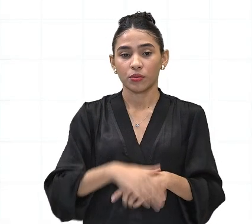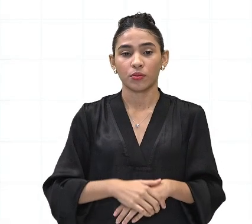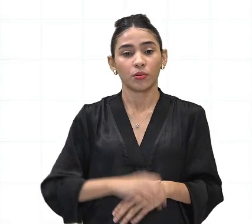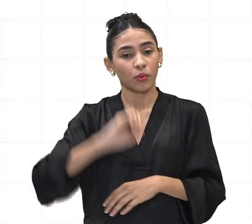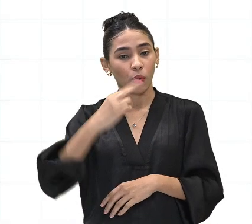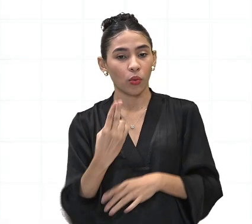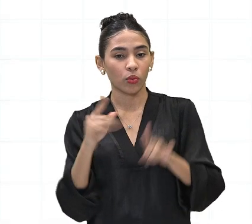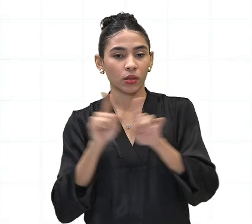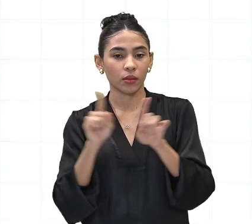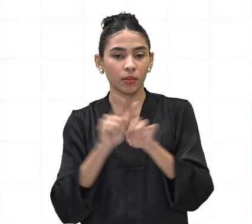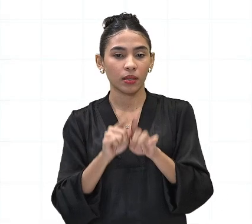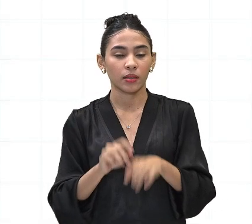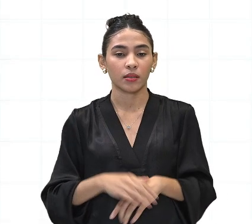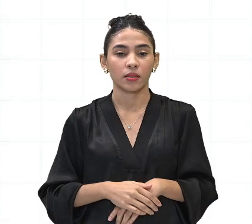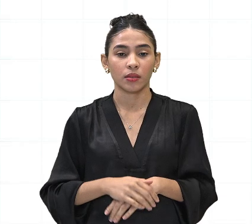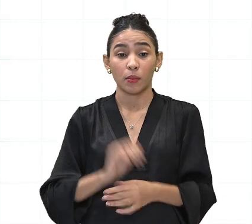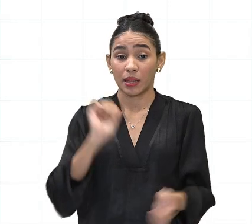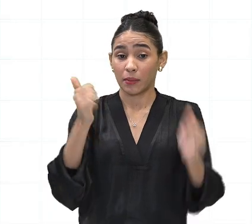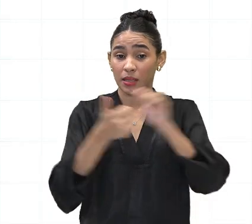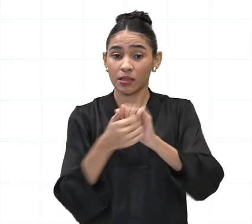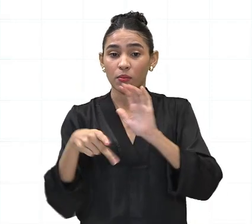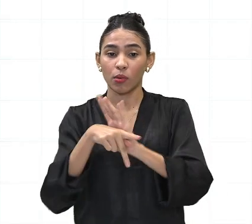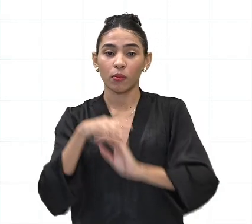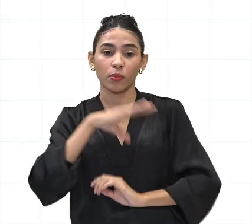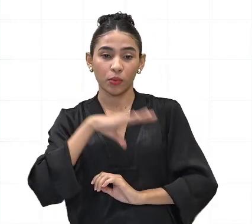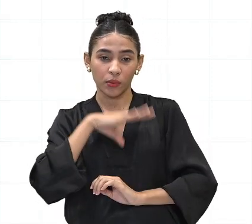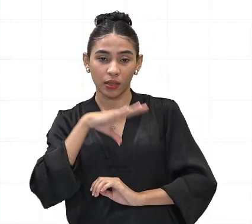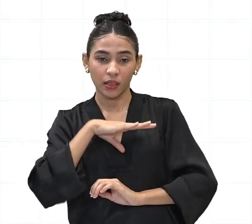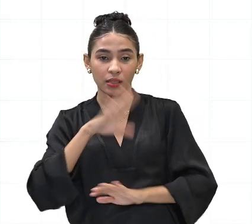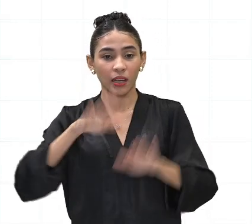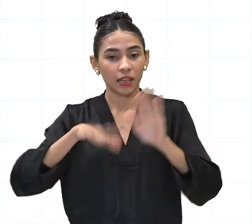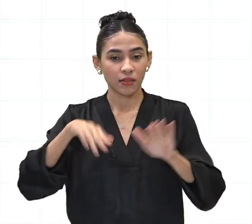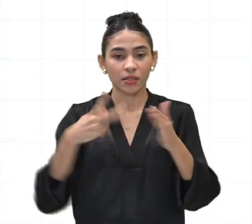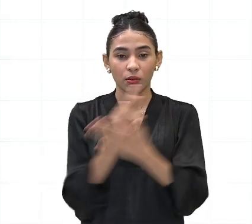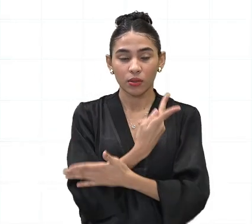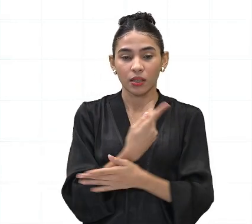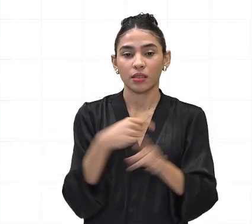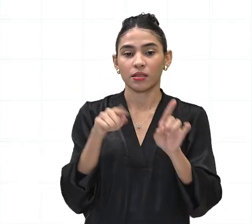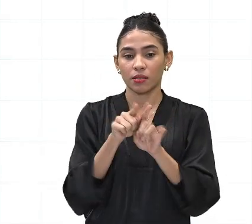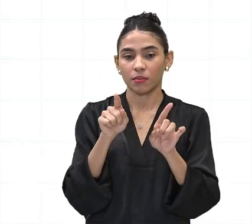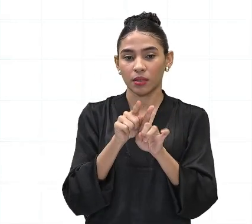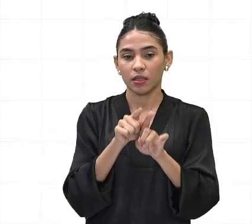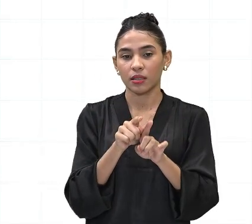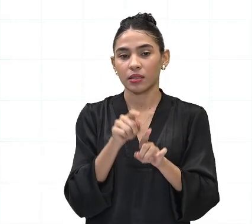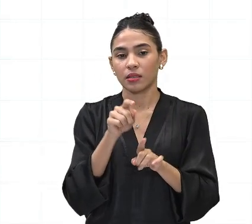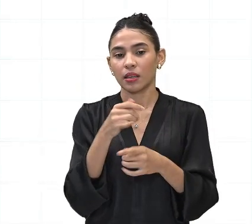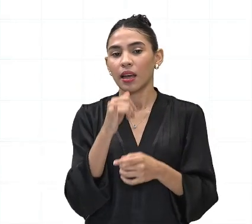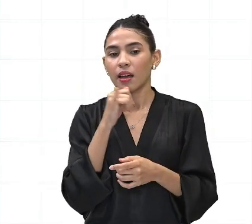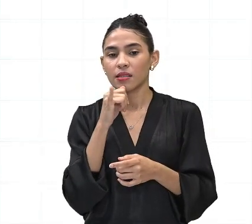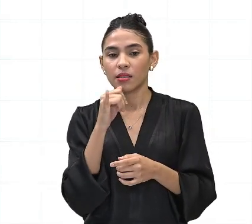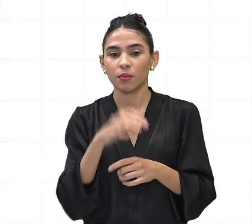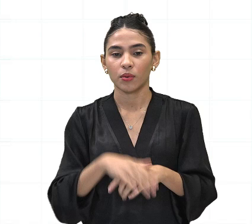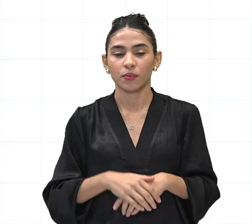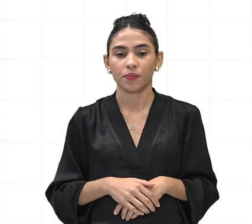um aportuguesamento. Então, às vezes ocorre esse fenômeno também de você acabar